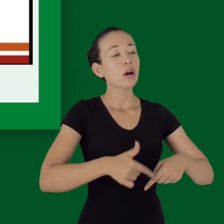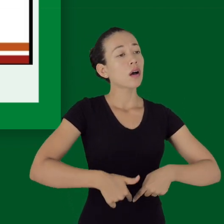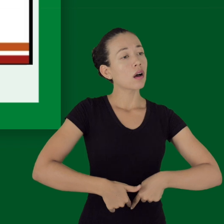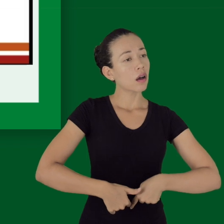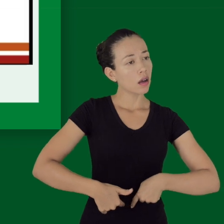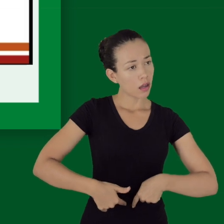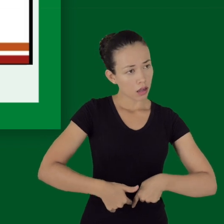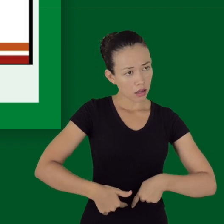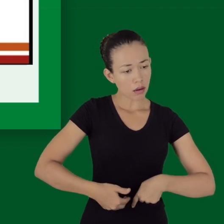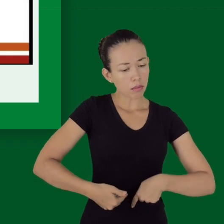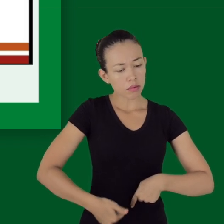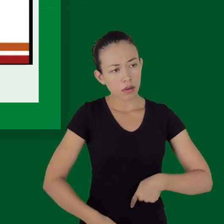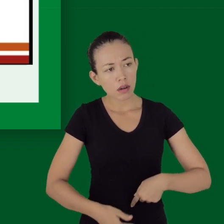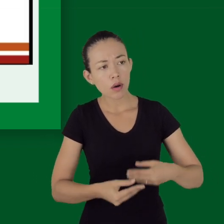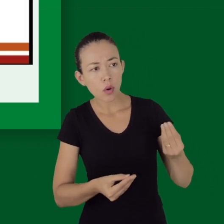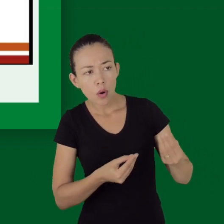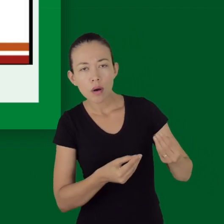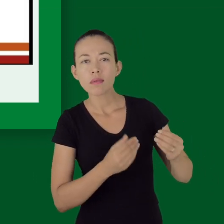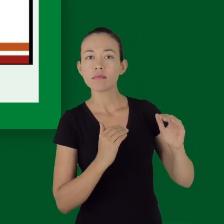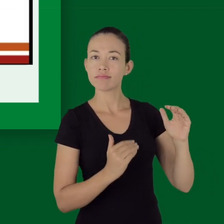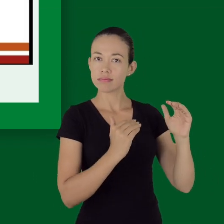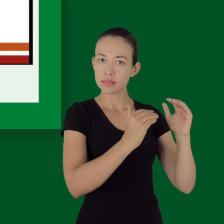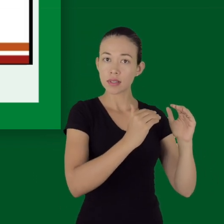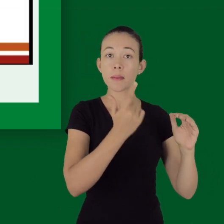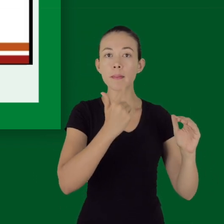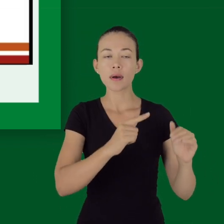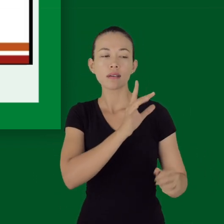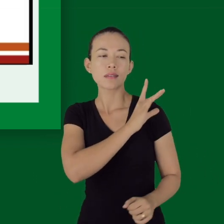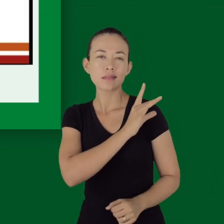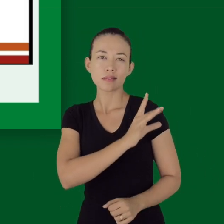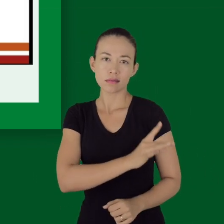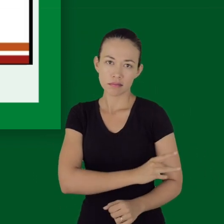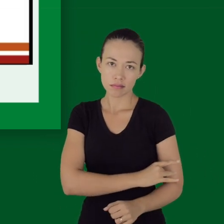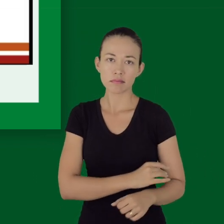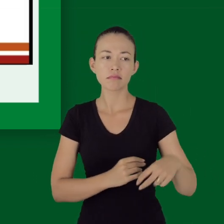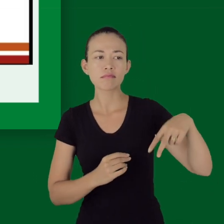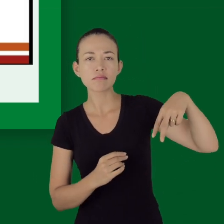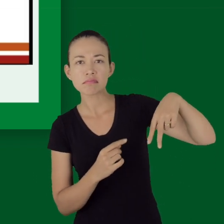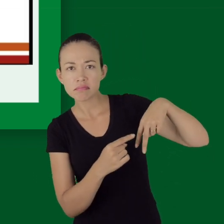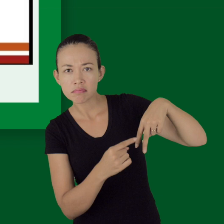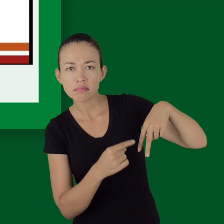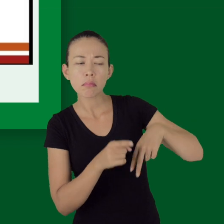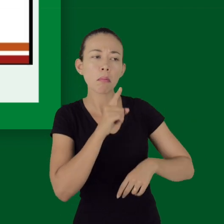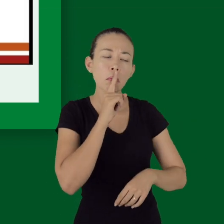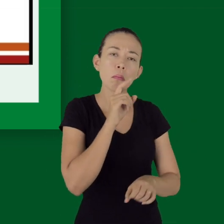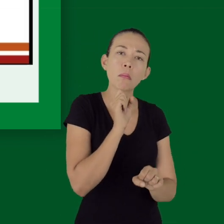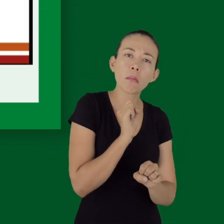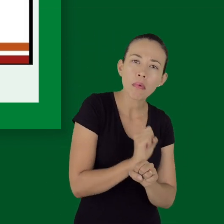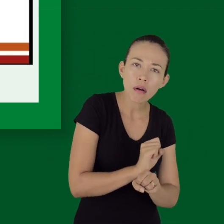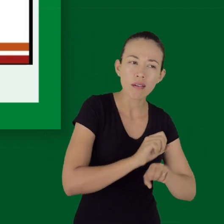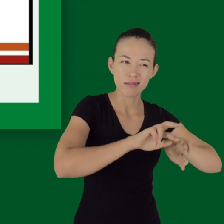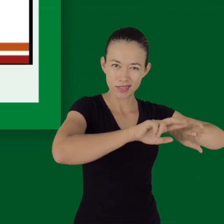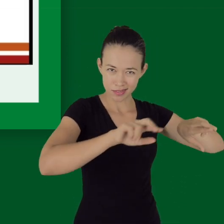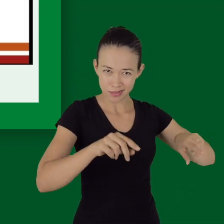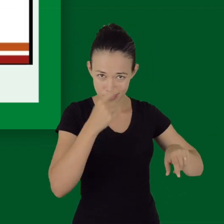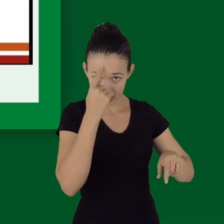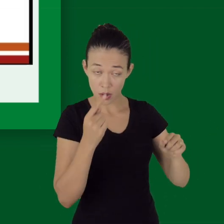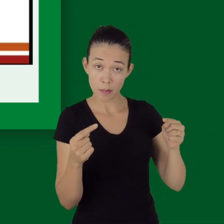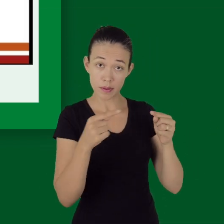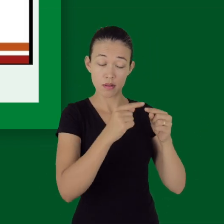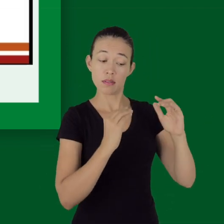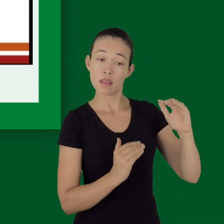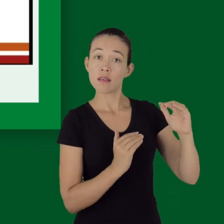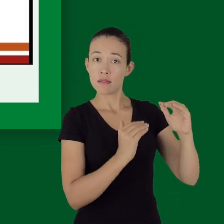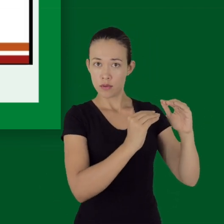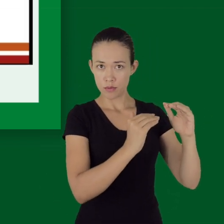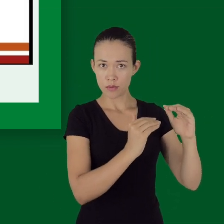E eu posso ter uma acurácia nisso, num processo mais avaliativo. Como que se avalia força? E eu preciso